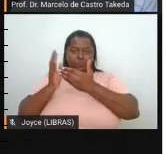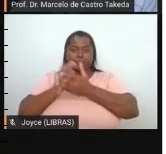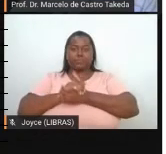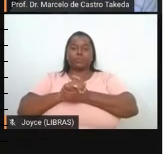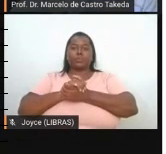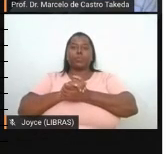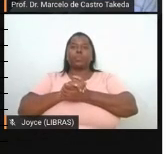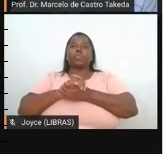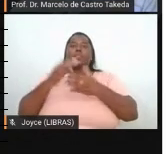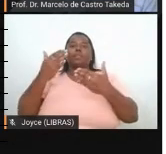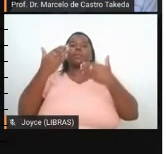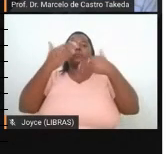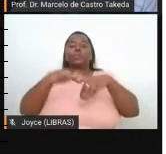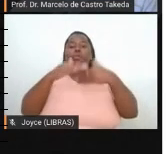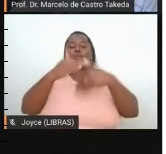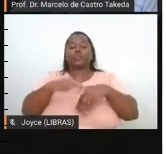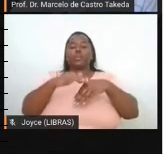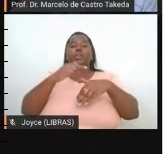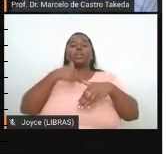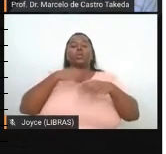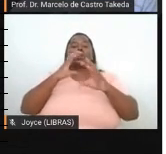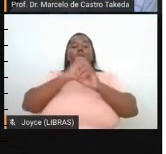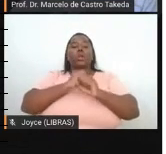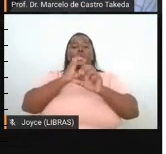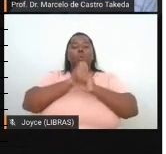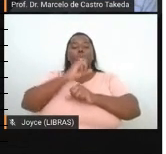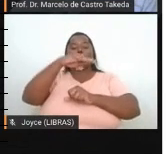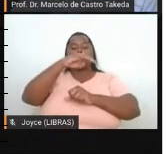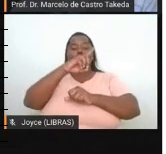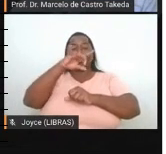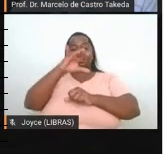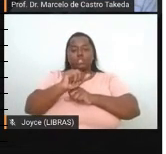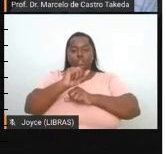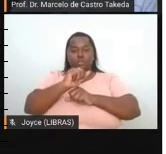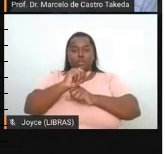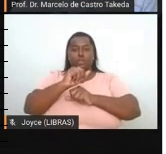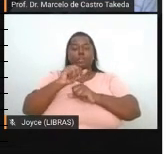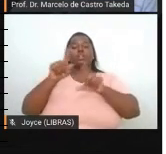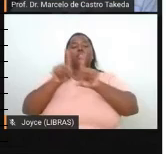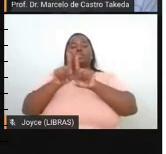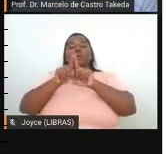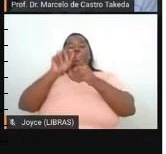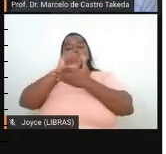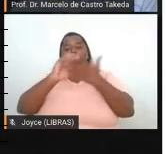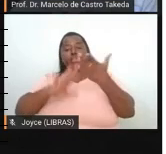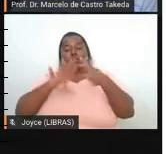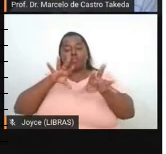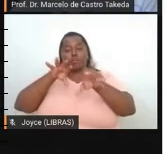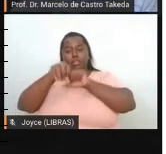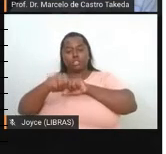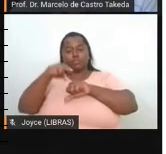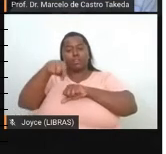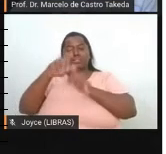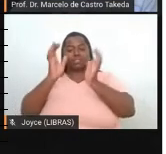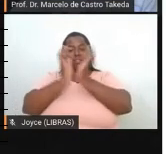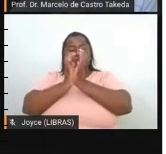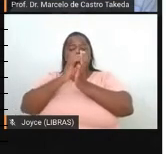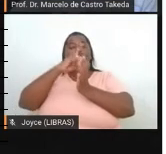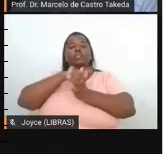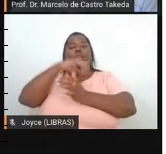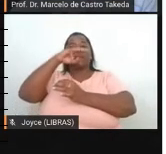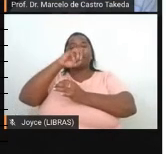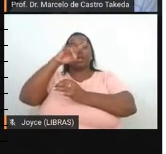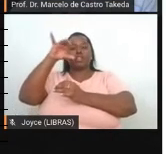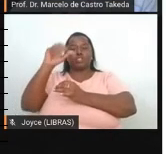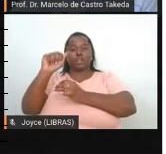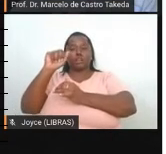a média dessas notas, assim foi configurado, dentro de atividades formativas, nessa categoria média, dentro dessa categoria média.